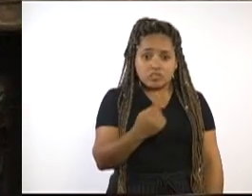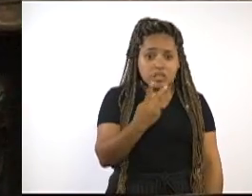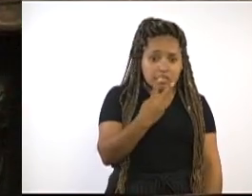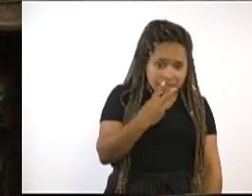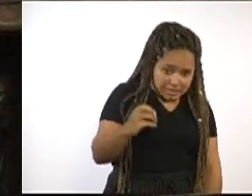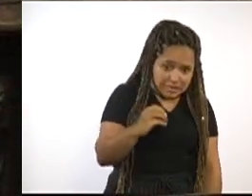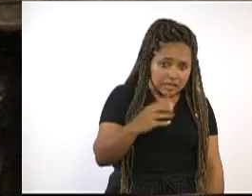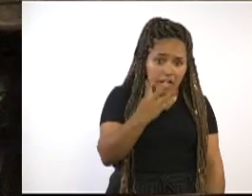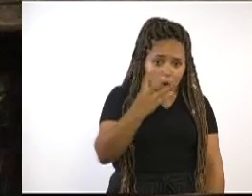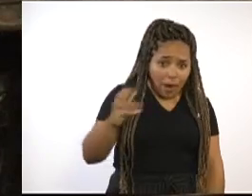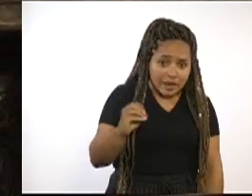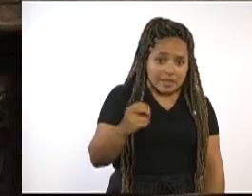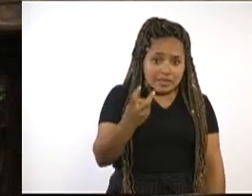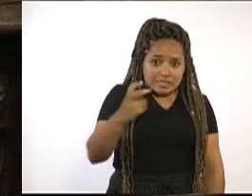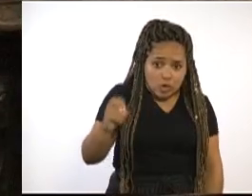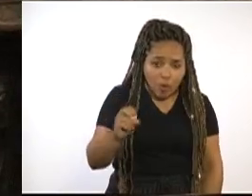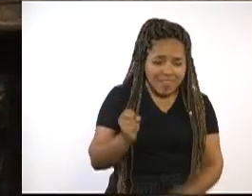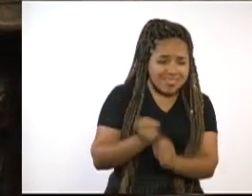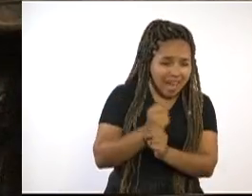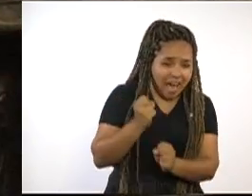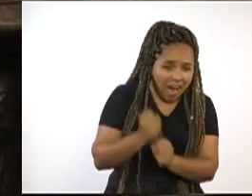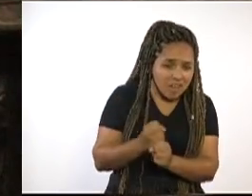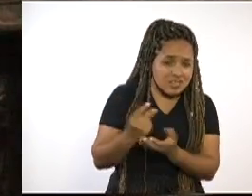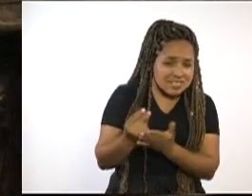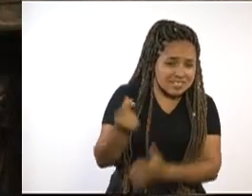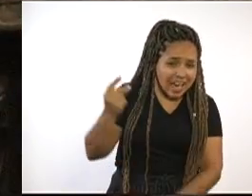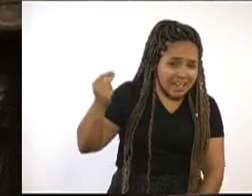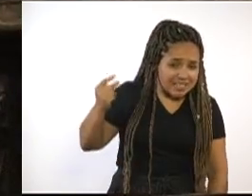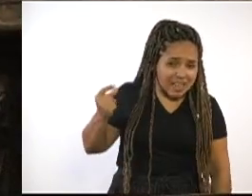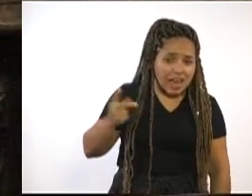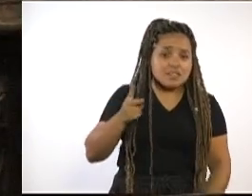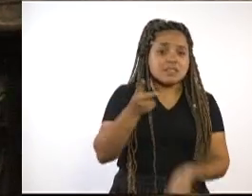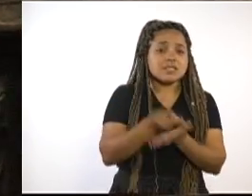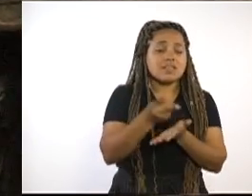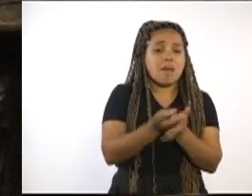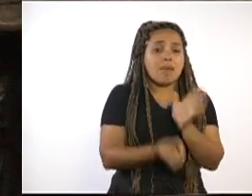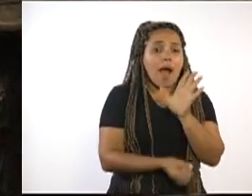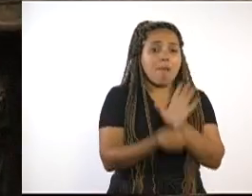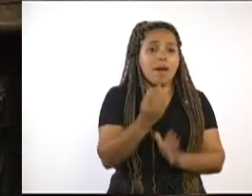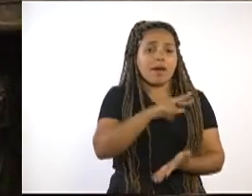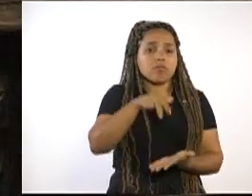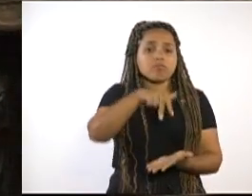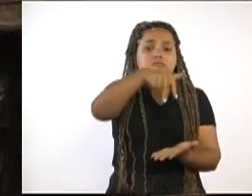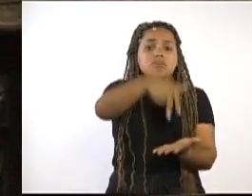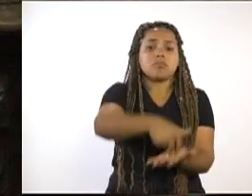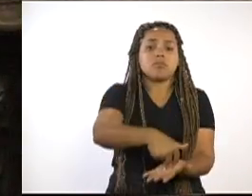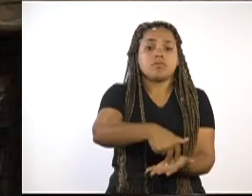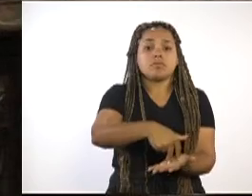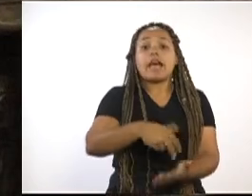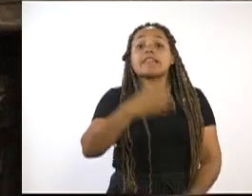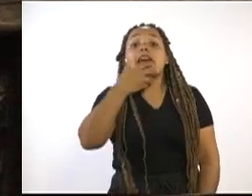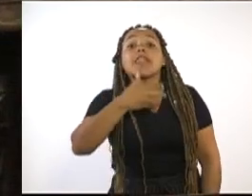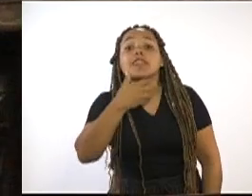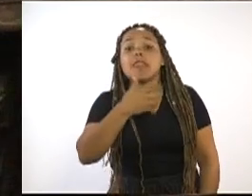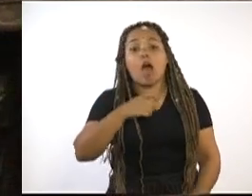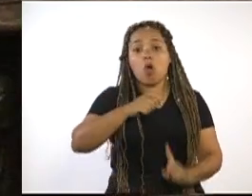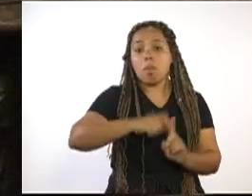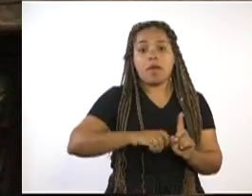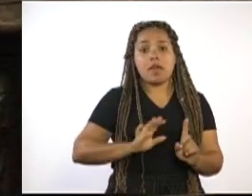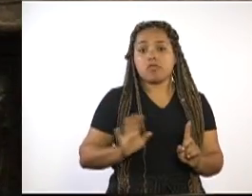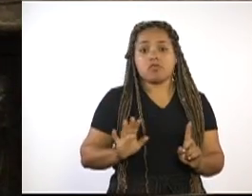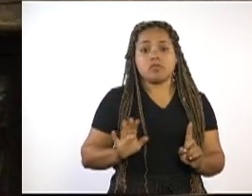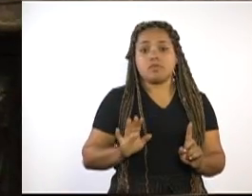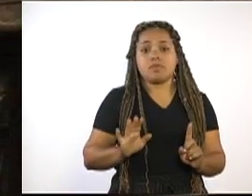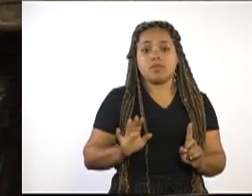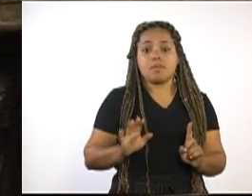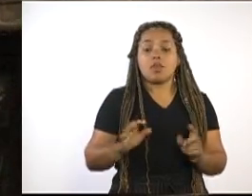atrás, sempre apareceu e aparece nessas áreas, no Natal, oferecendo